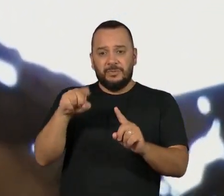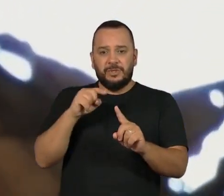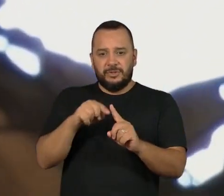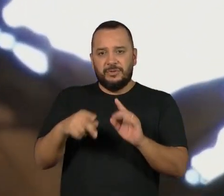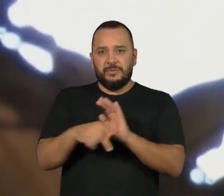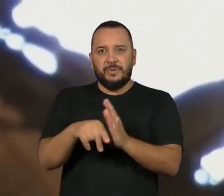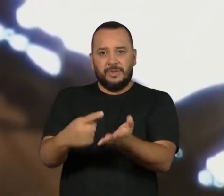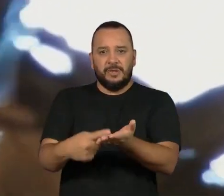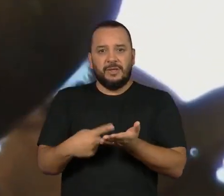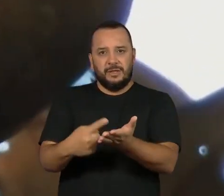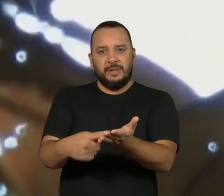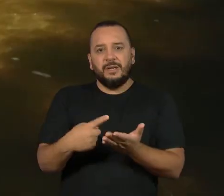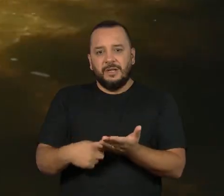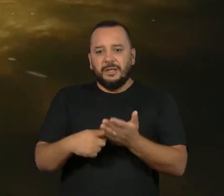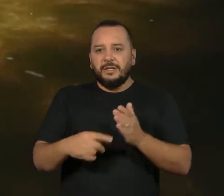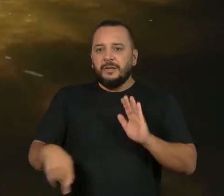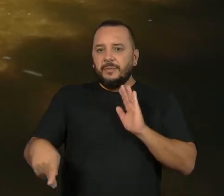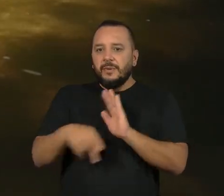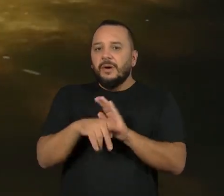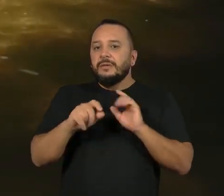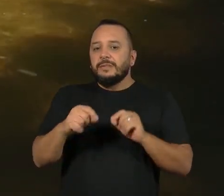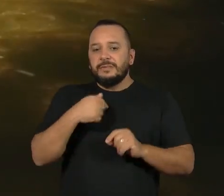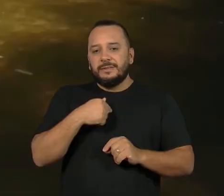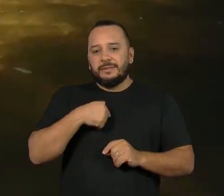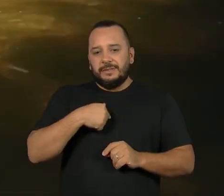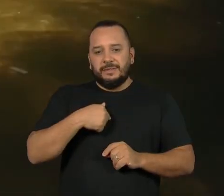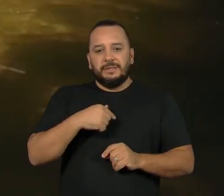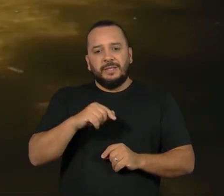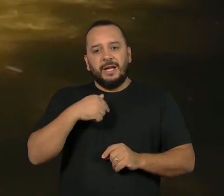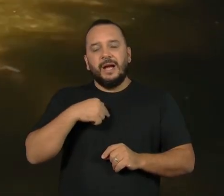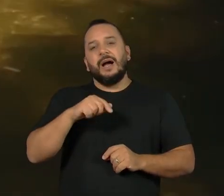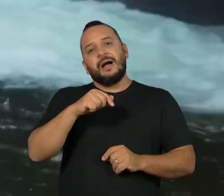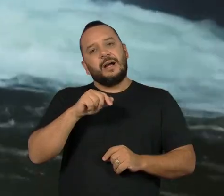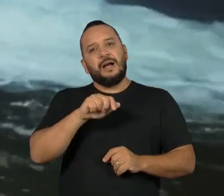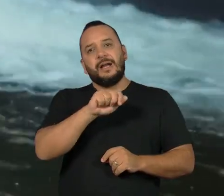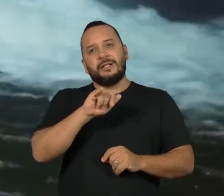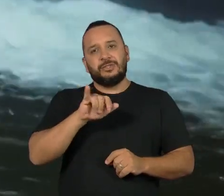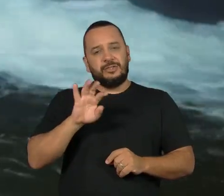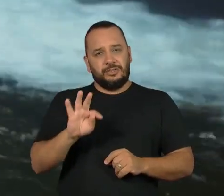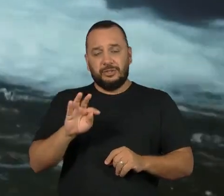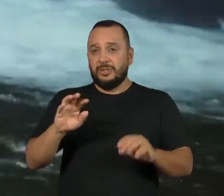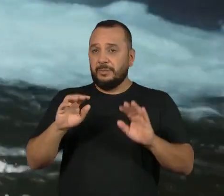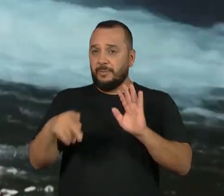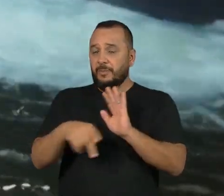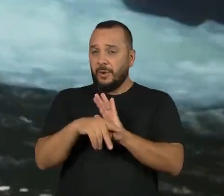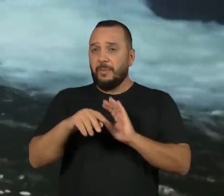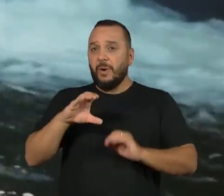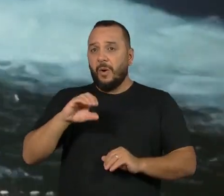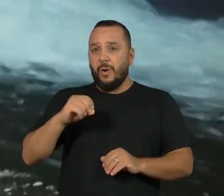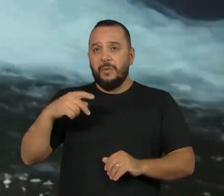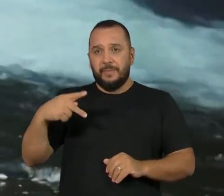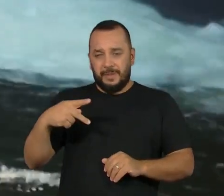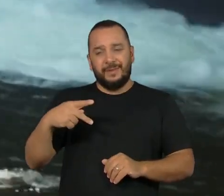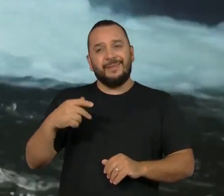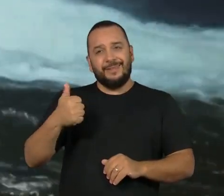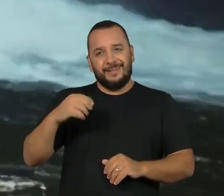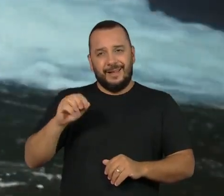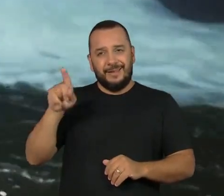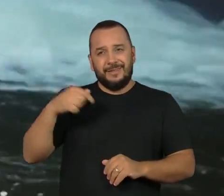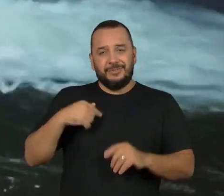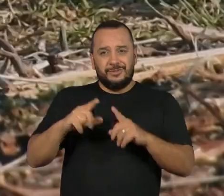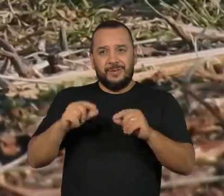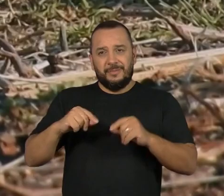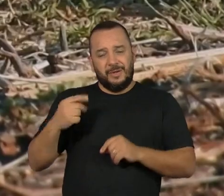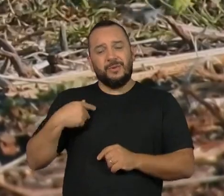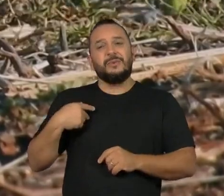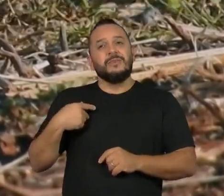no Tratado de Aichi, definidas na COP10 realizada no Japão em 2010, com validade entre 2011 e